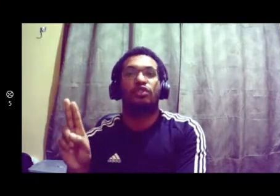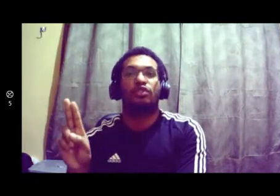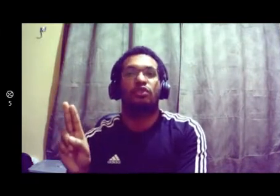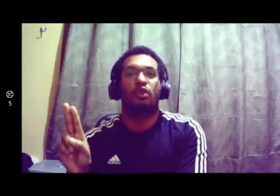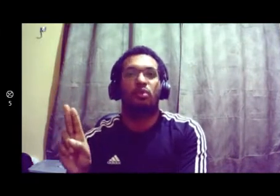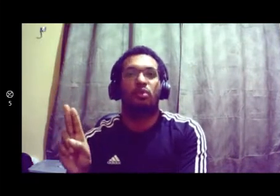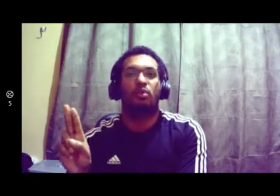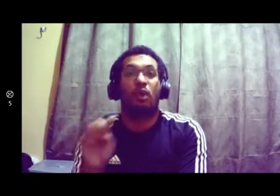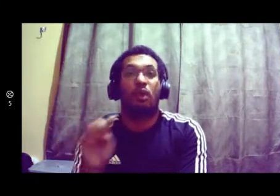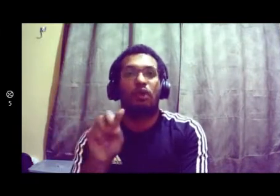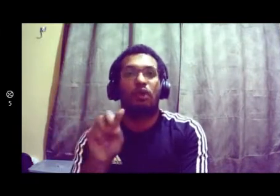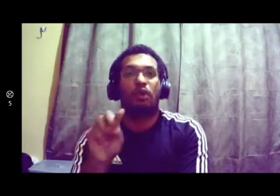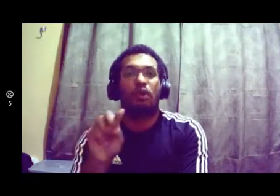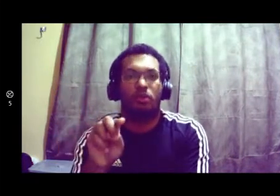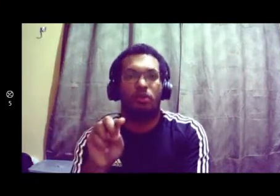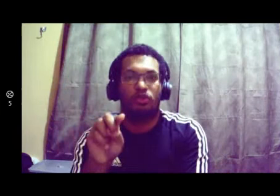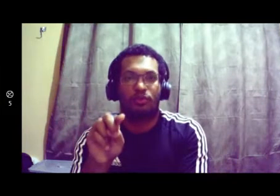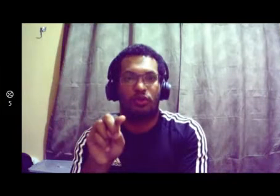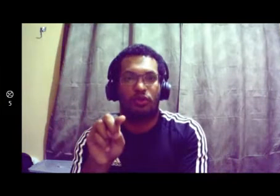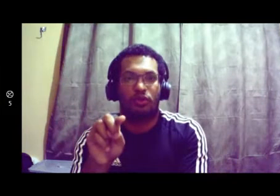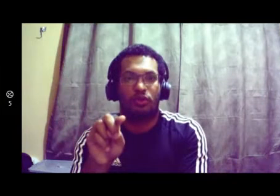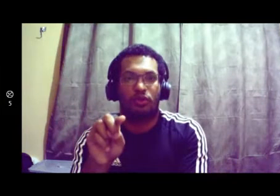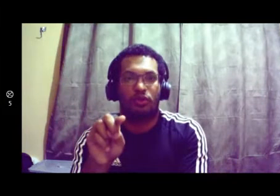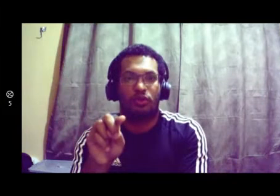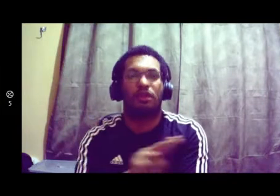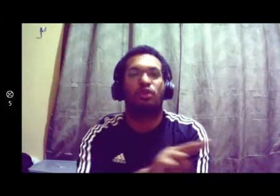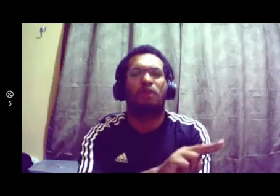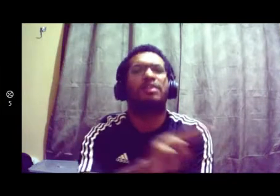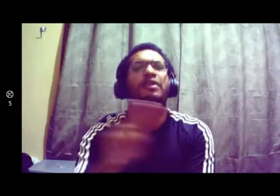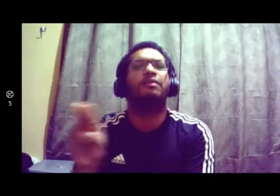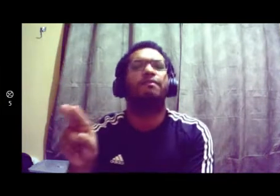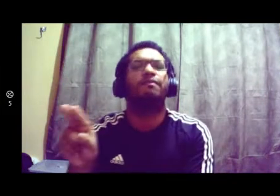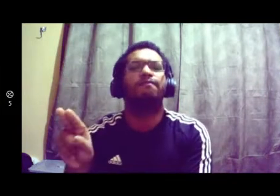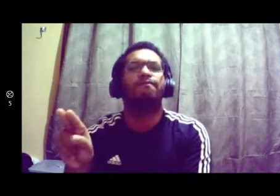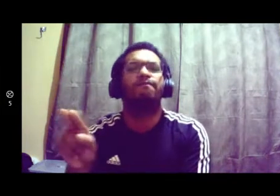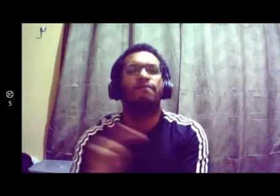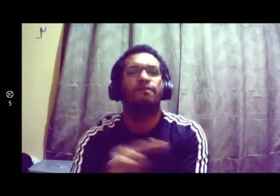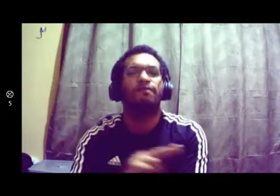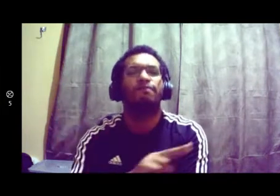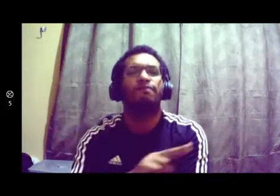perguntando o seu nome, qual é o seu nome? Eu estou perguntando, eu faço assim, aponto para você e fico.